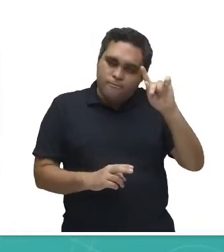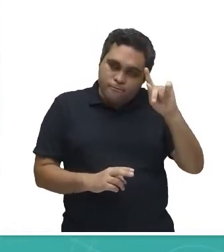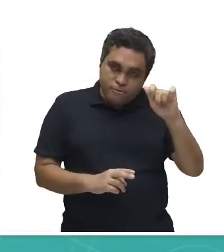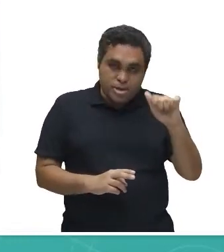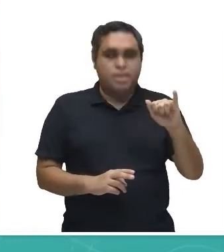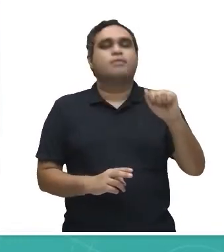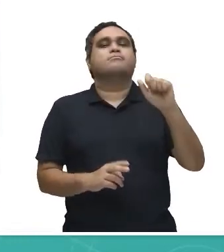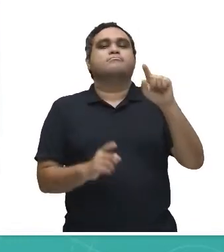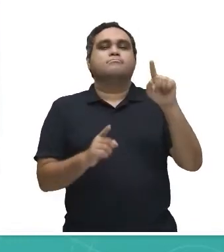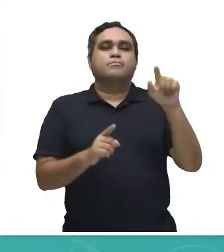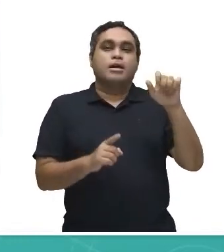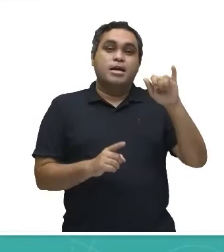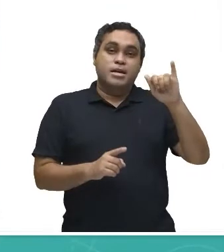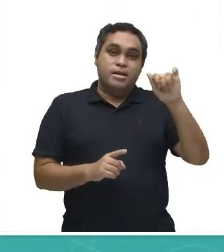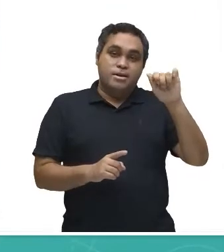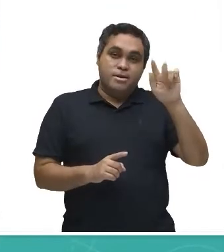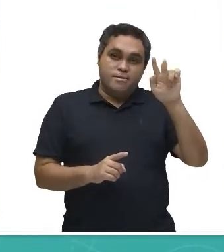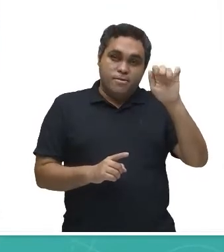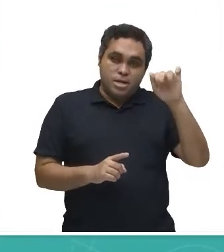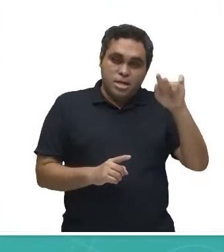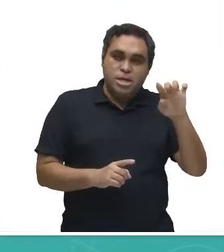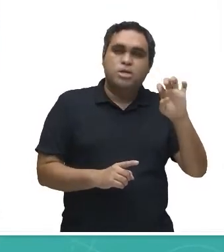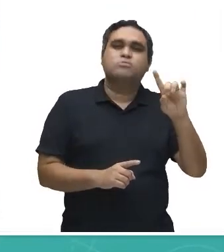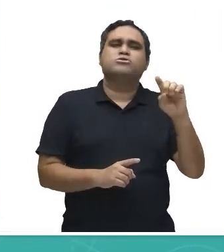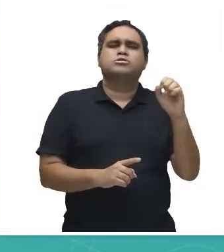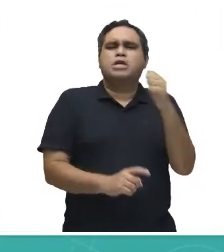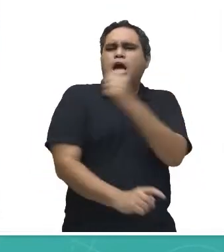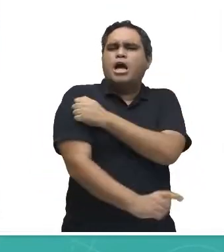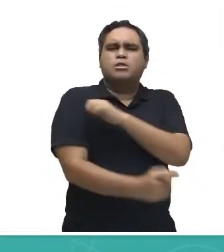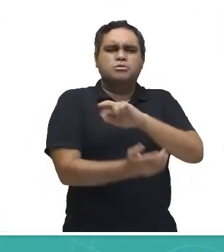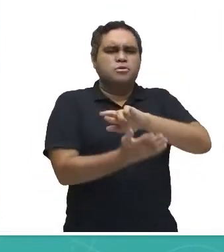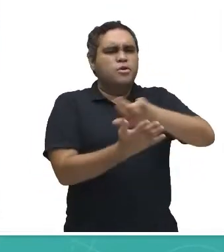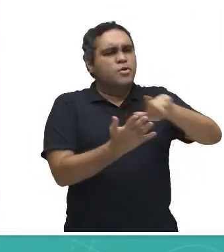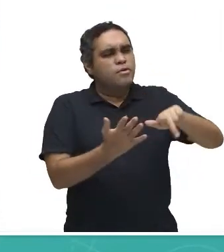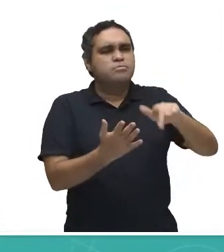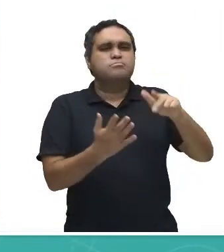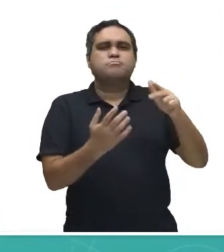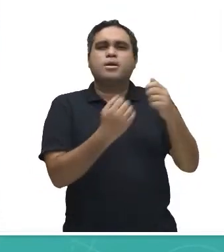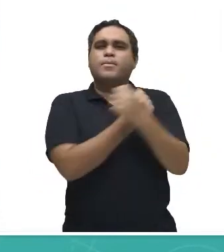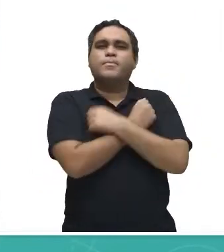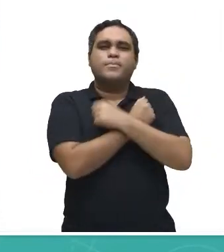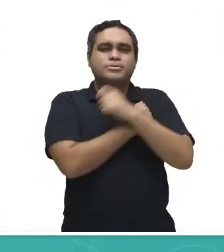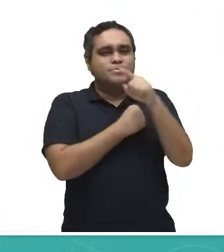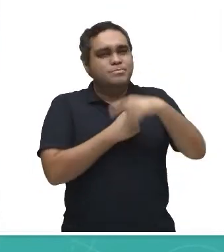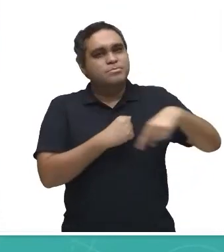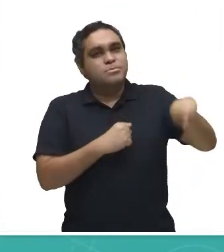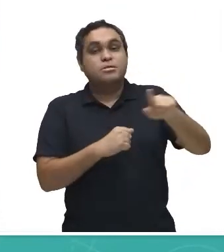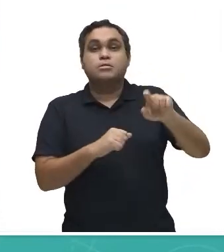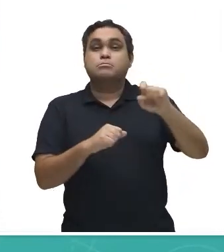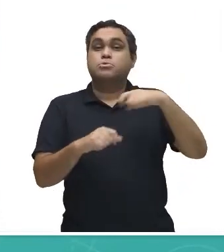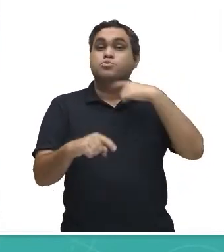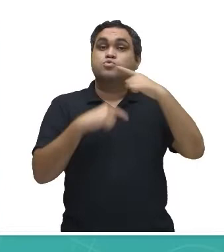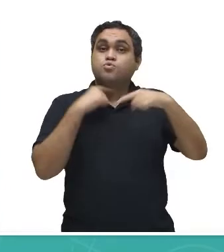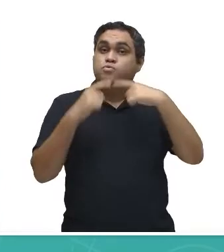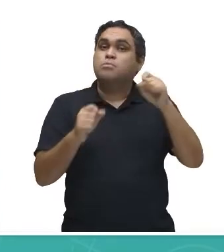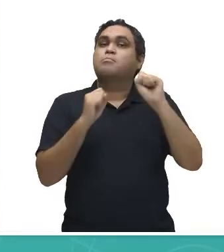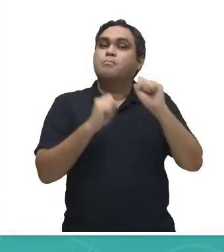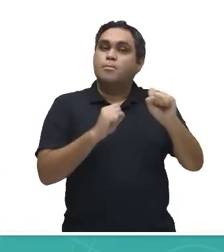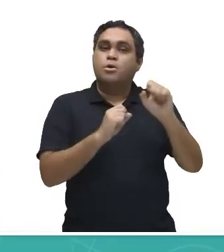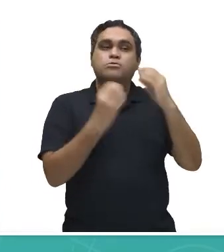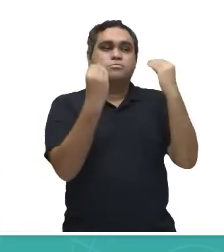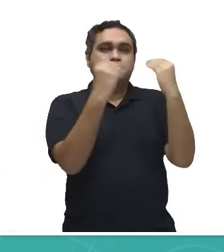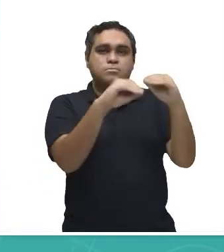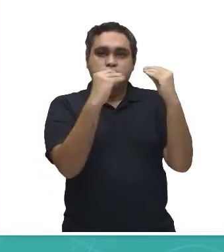aí, um abraço para vocês, muito bacana a participação de vocês, gente, tirem as dúvidas de vocês também em relação